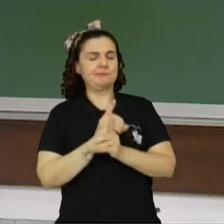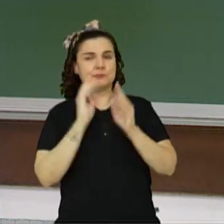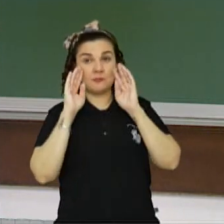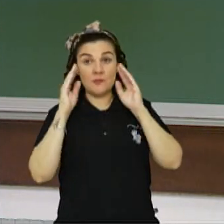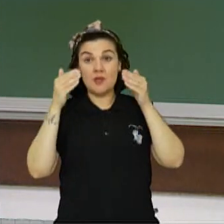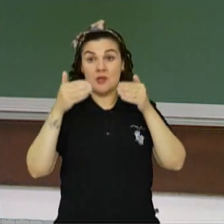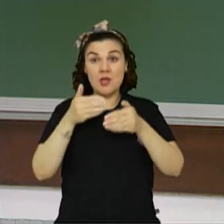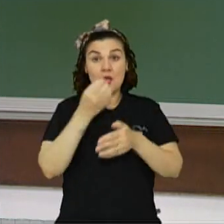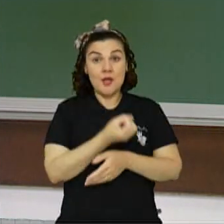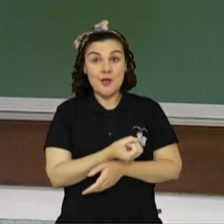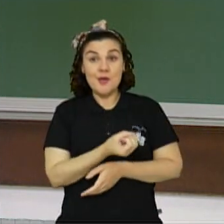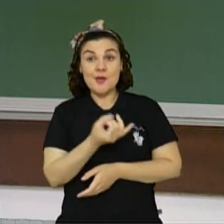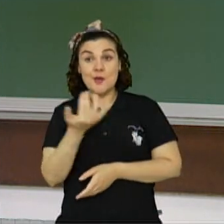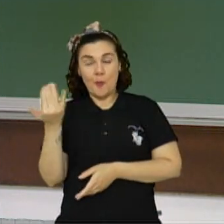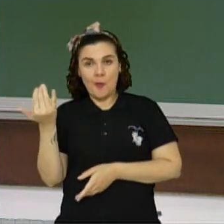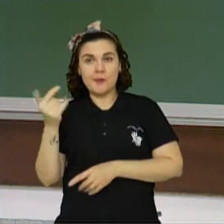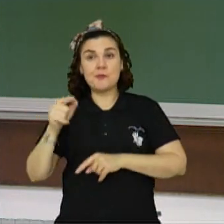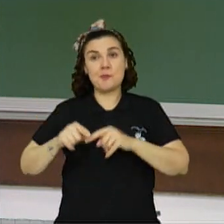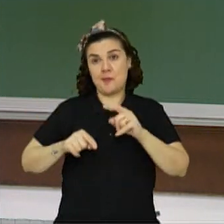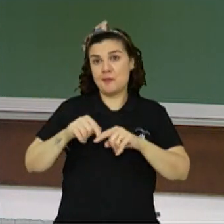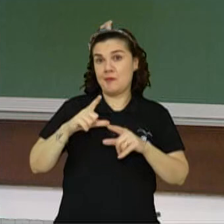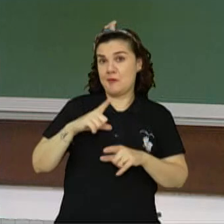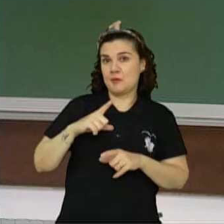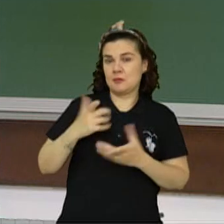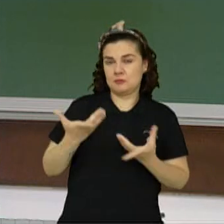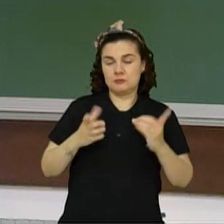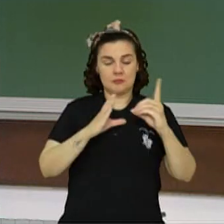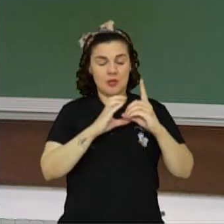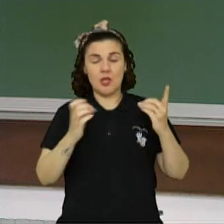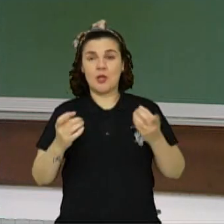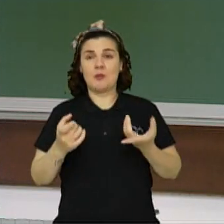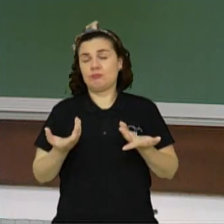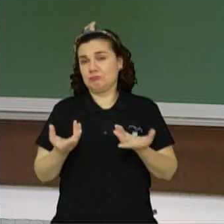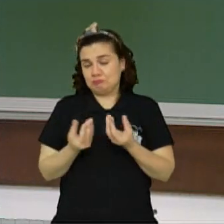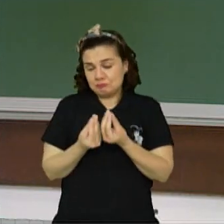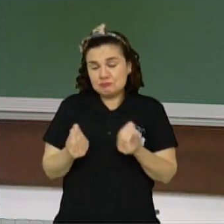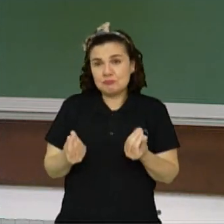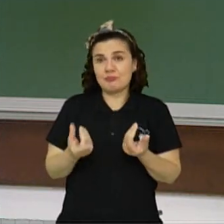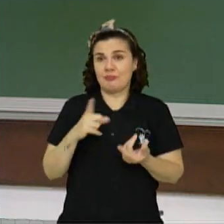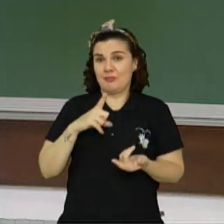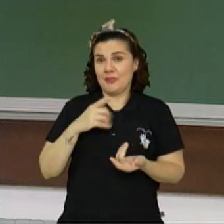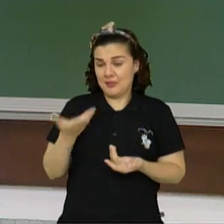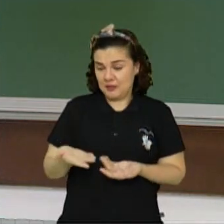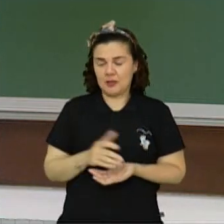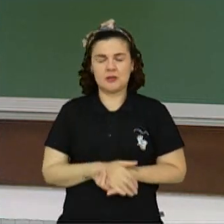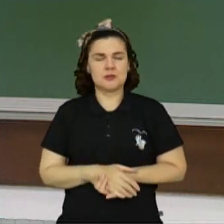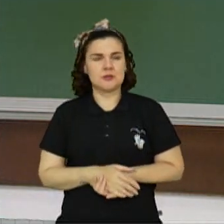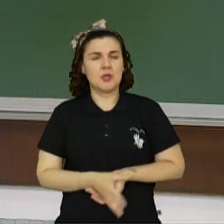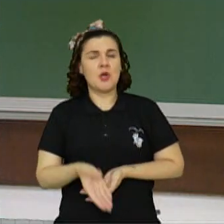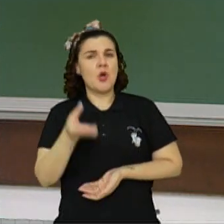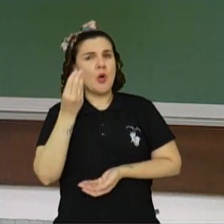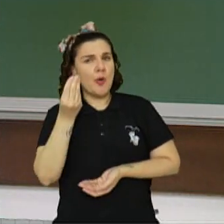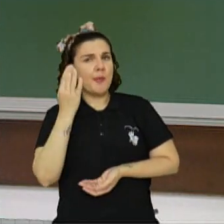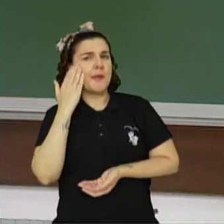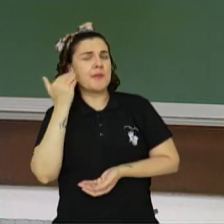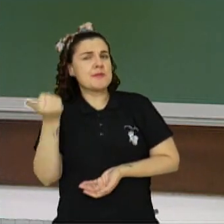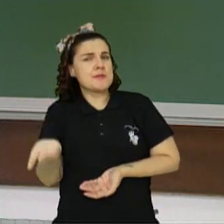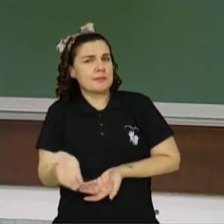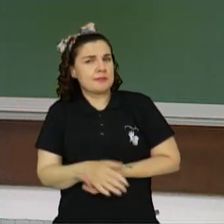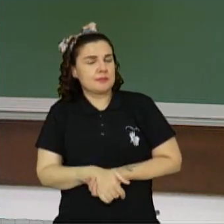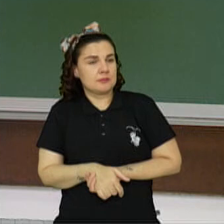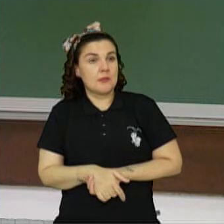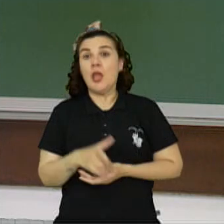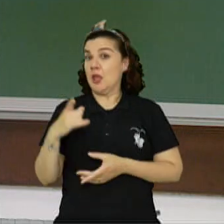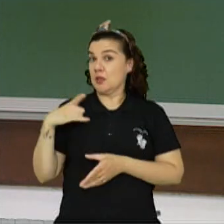identificarmos a quantidade de matéria de determinada matéria, corpo, substância. Como que eu sei a densidade de um corpo? Eu